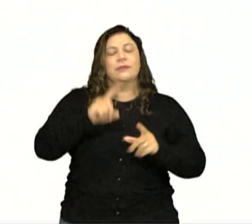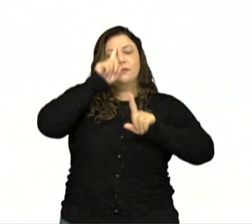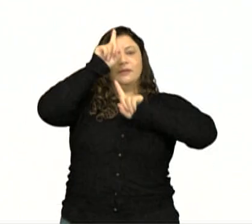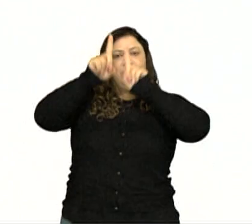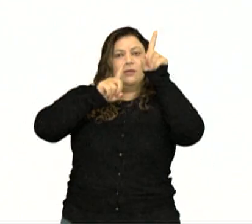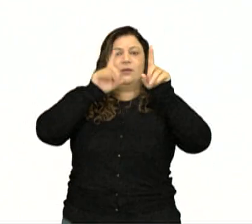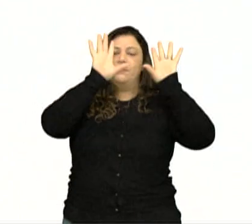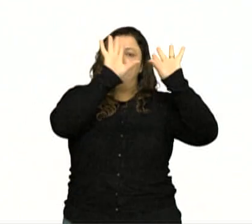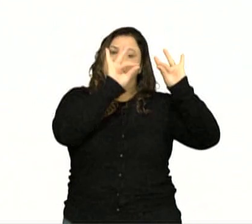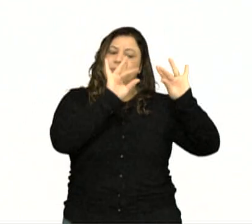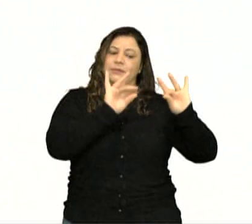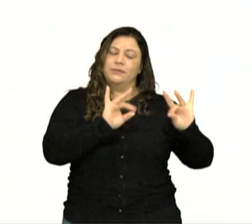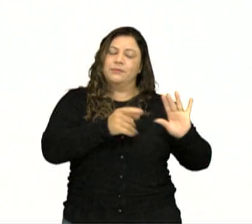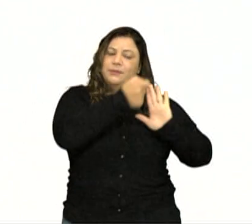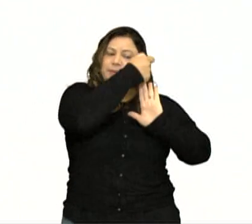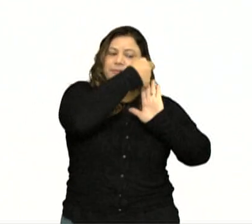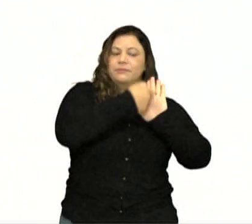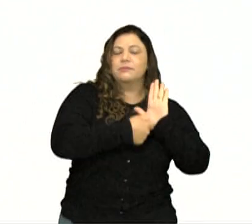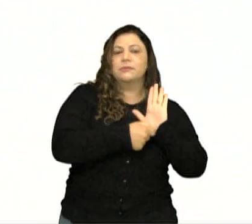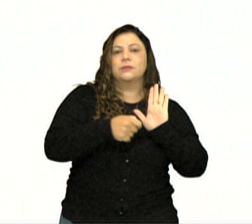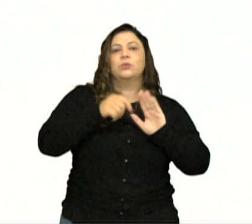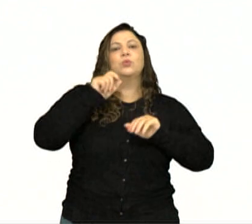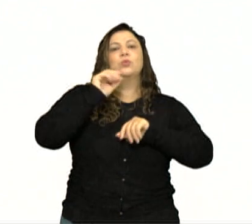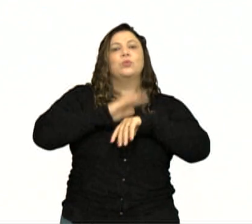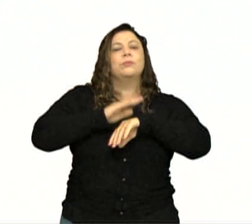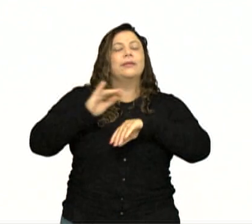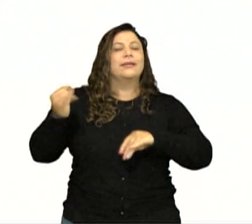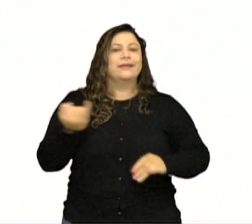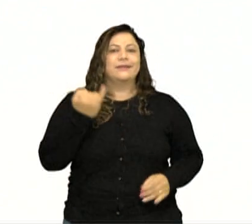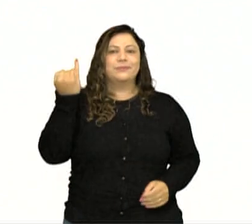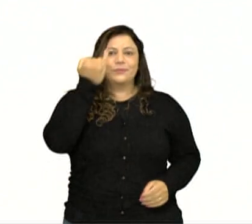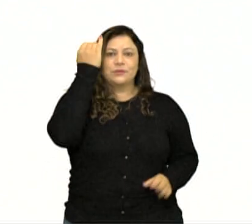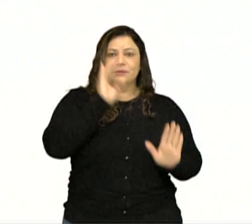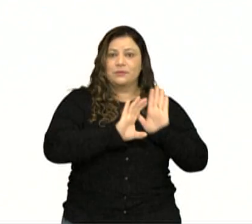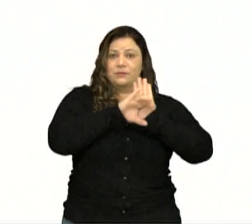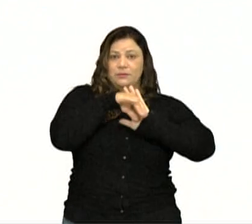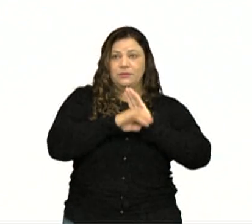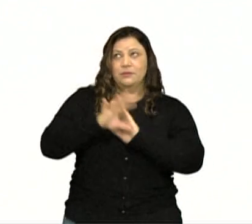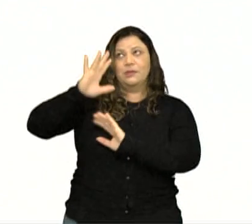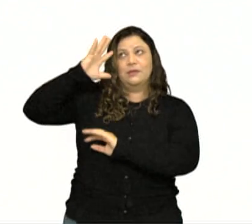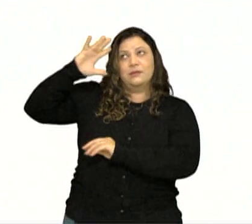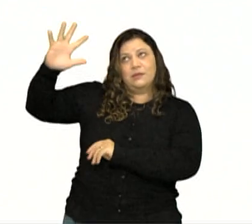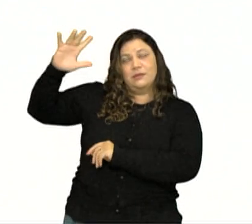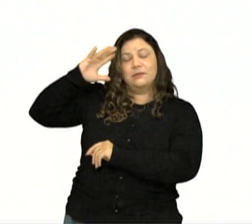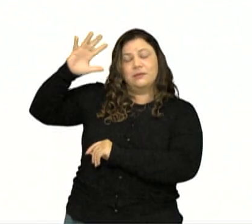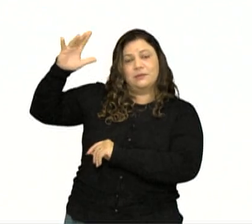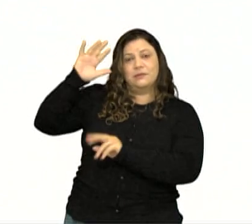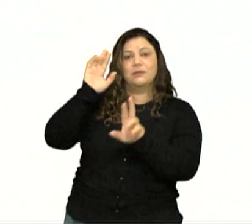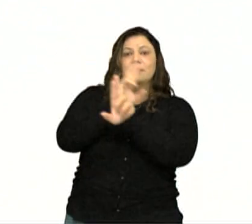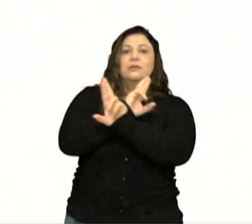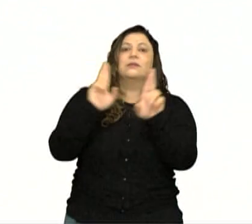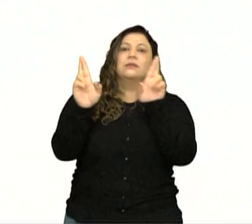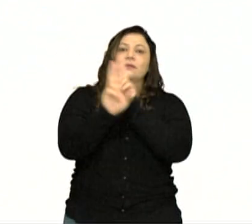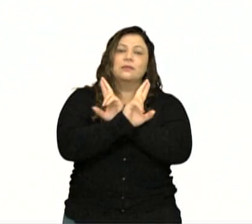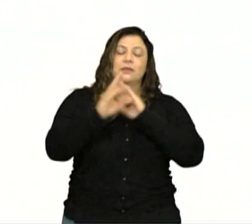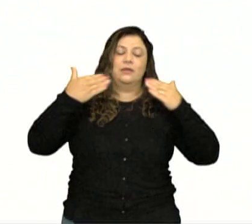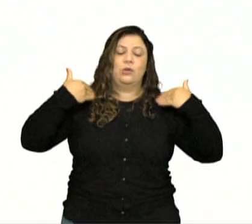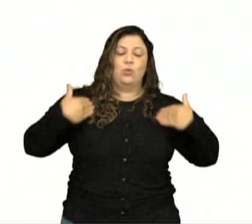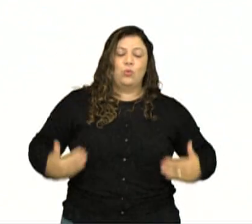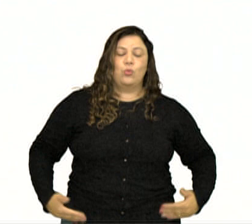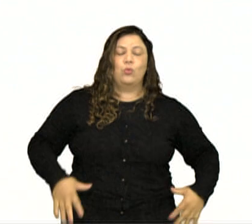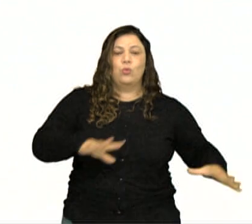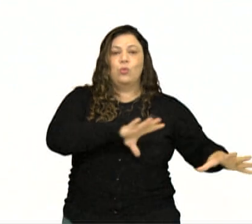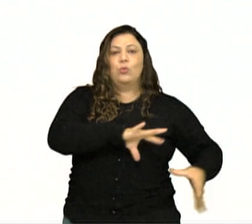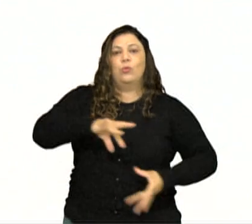esse conceito e falarem da importância desse conceito dentro dessas teorias de relação entre corpo e alma que